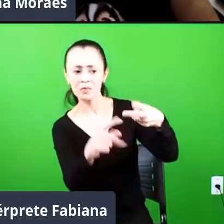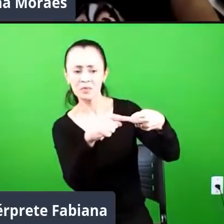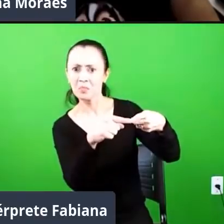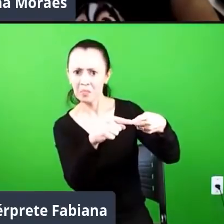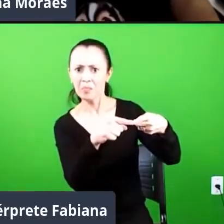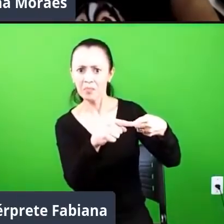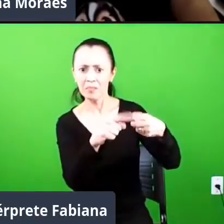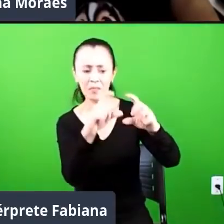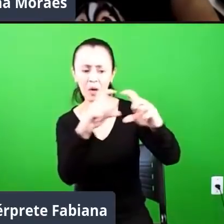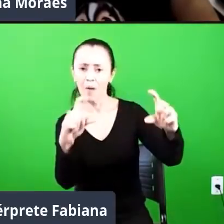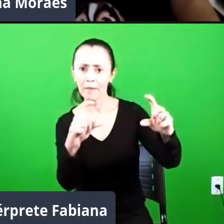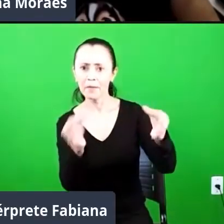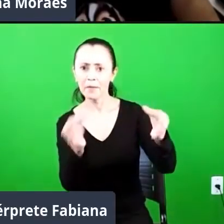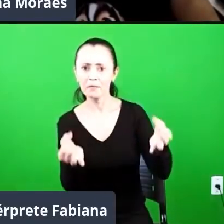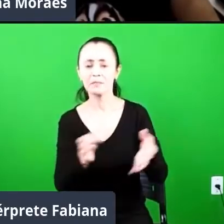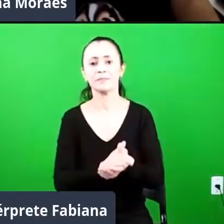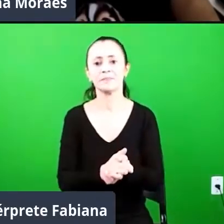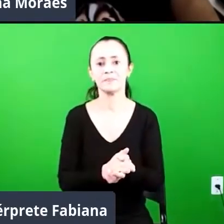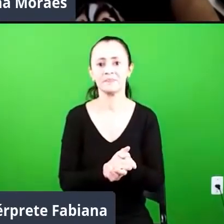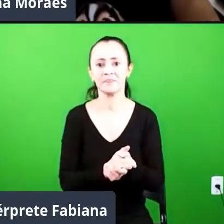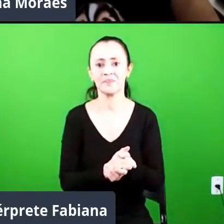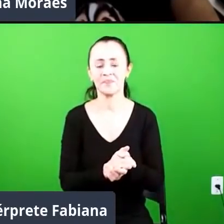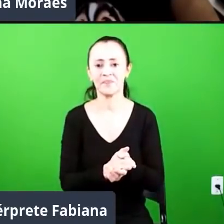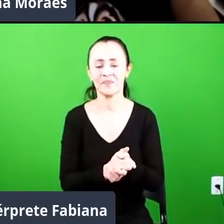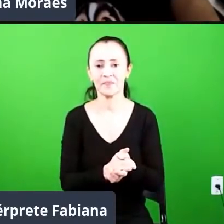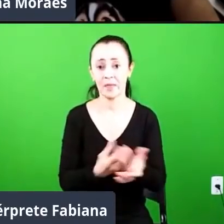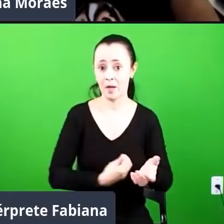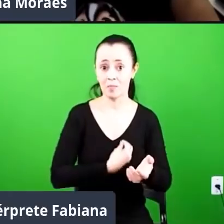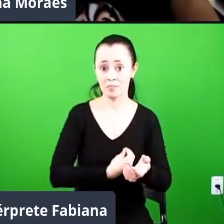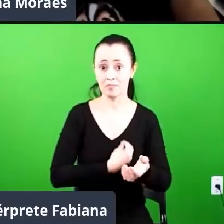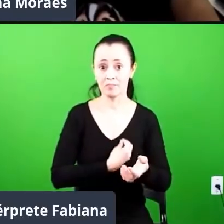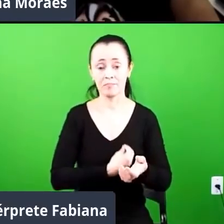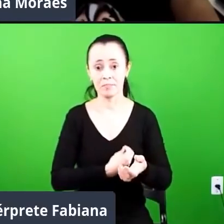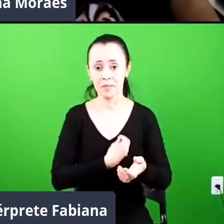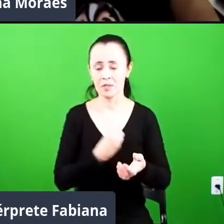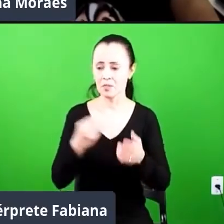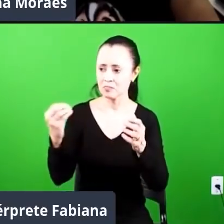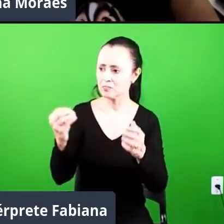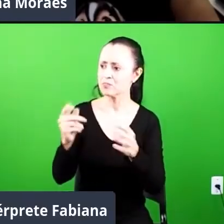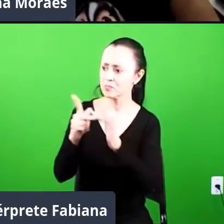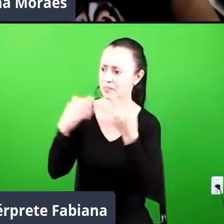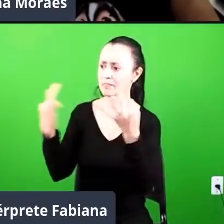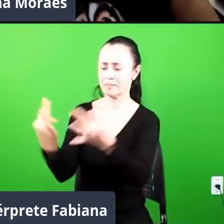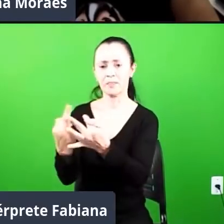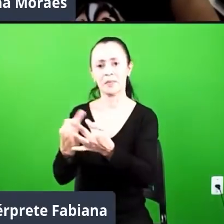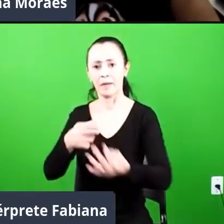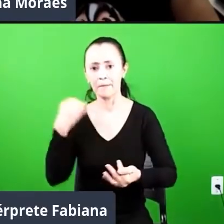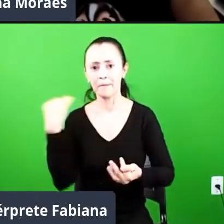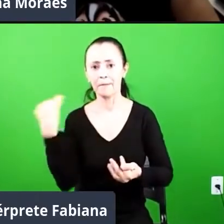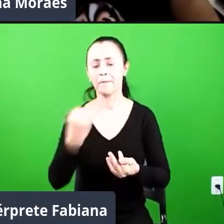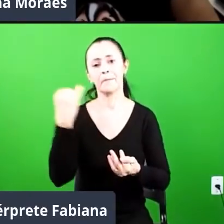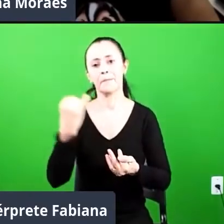A participação dos pais durante todo o processo de aprendizagem tem sido muito importante, pois